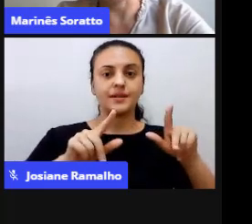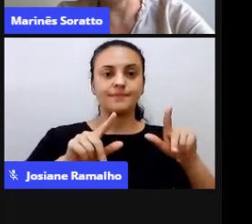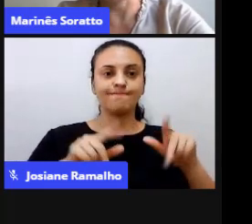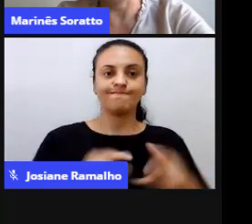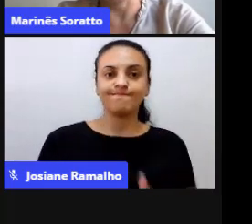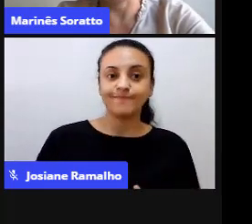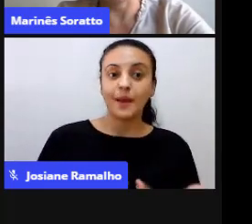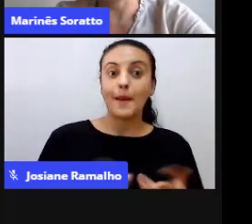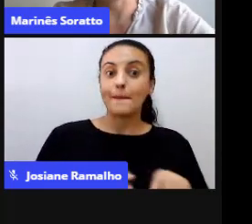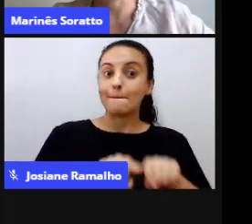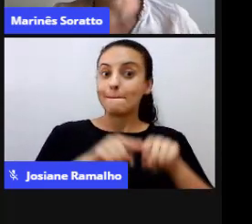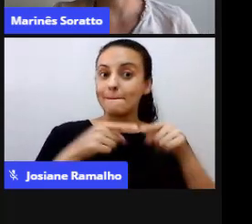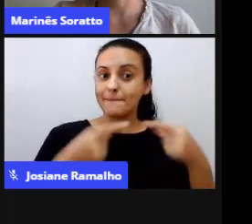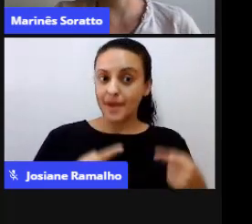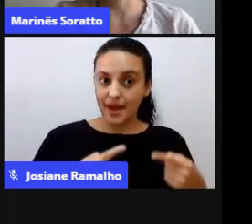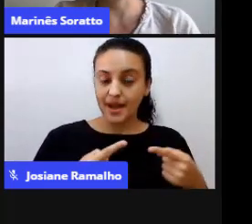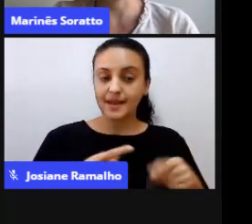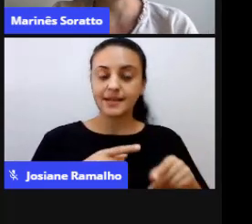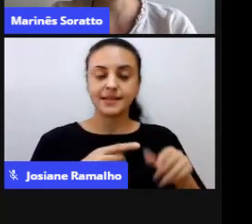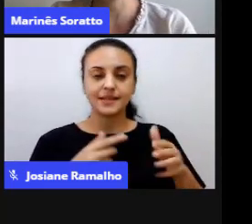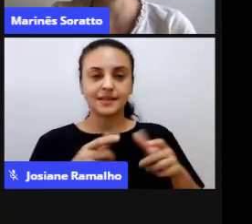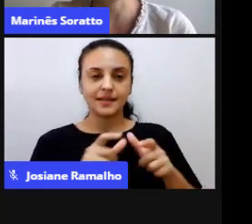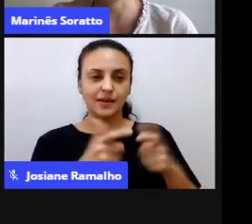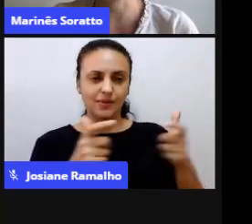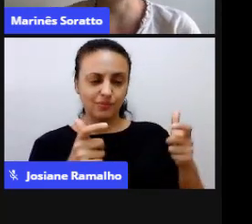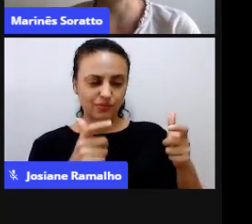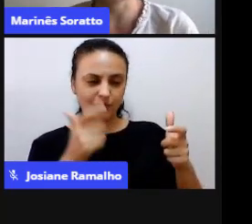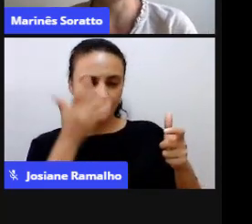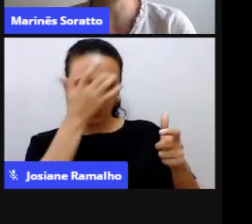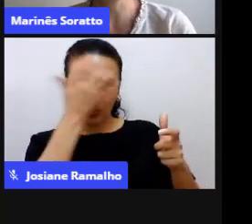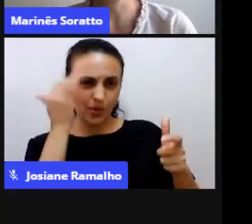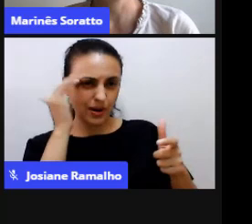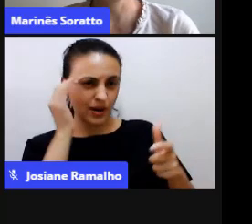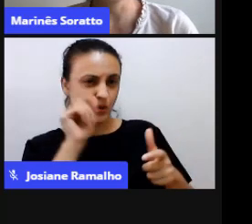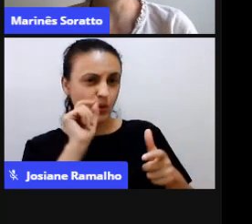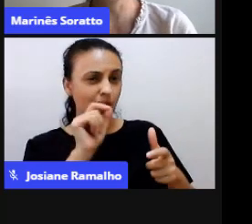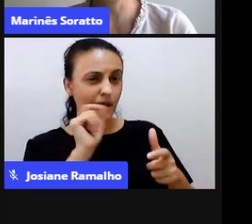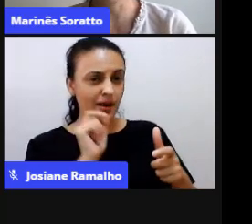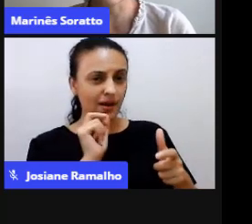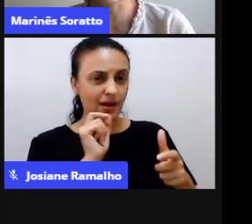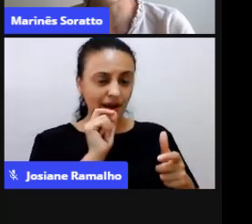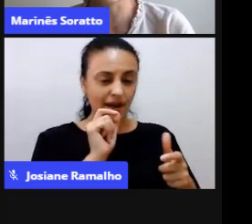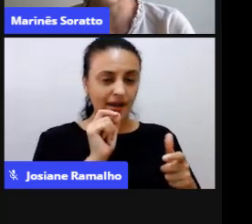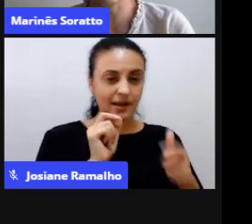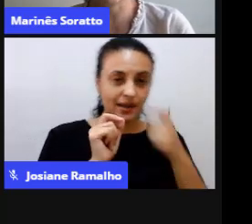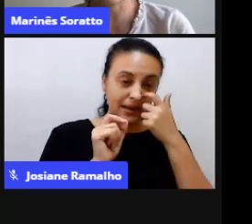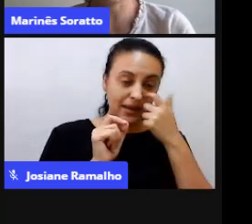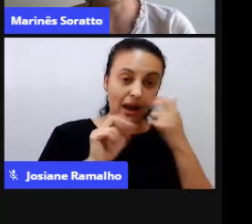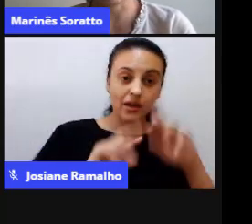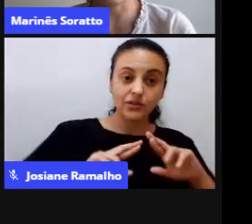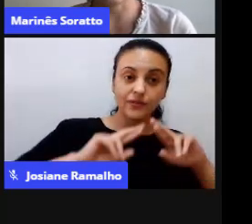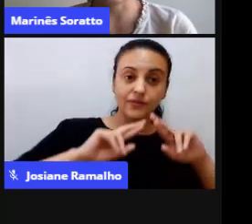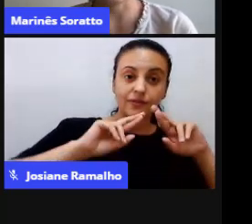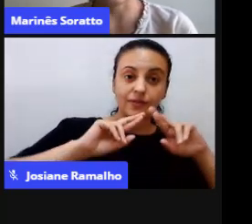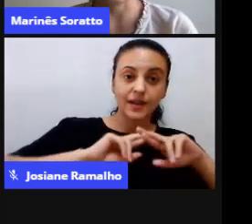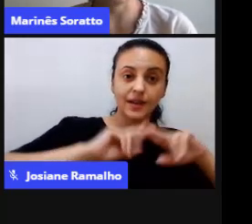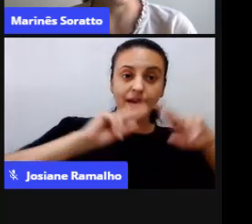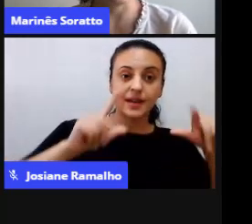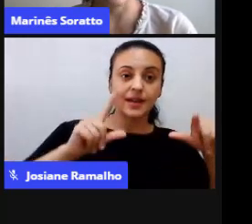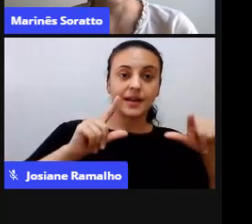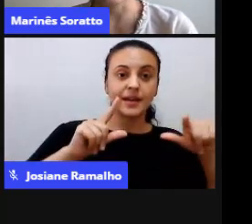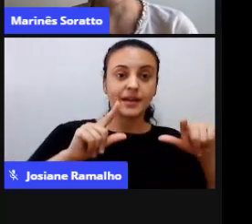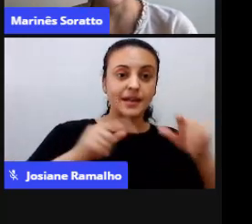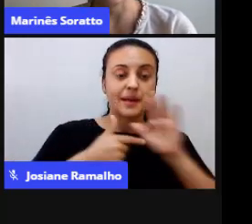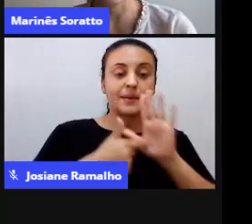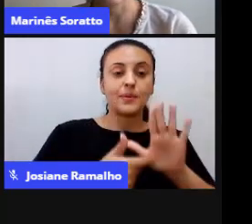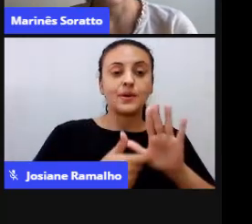a diferença, ela aparece como uma categoria para legitimar a desigualdade e não como uma categoria para afirmar a identidade, né?